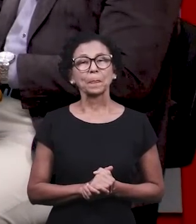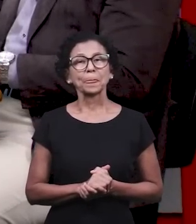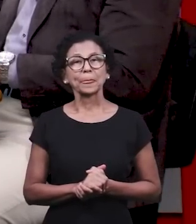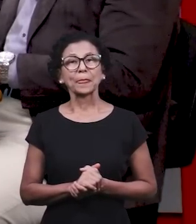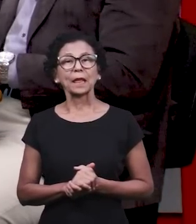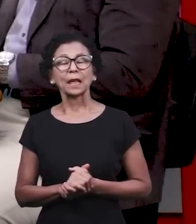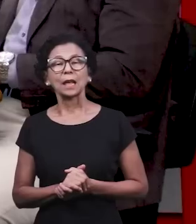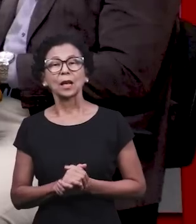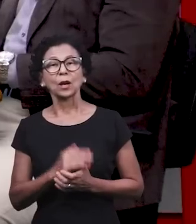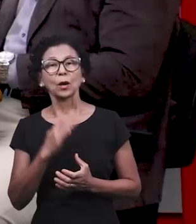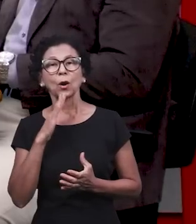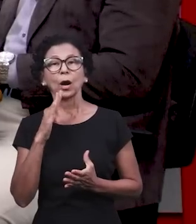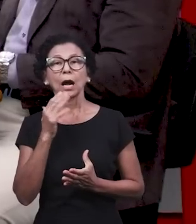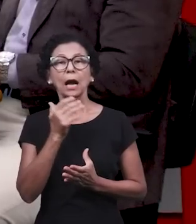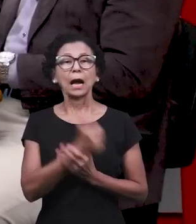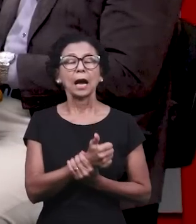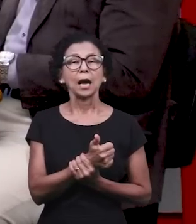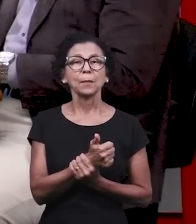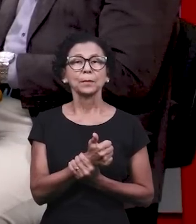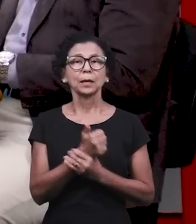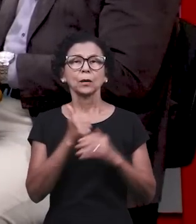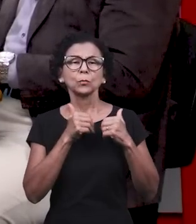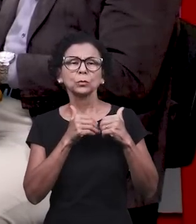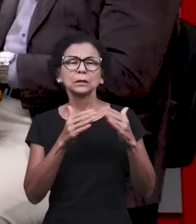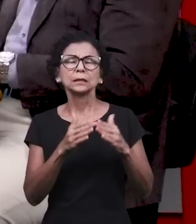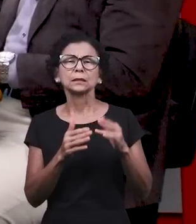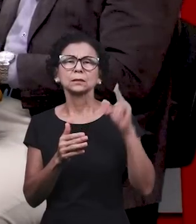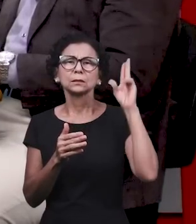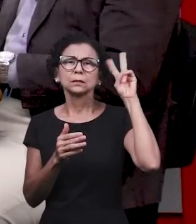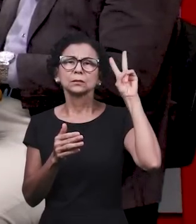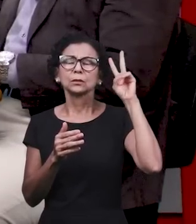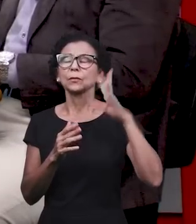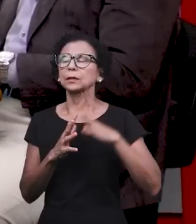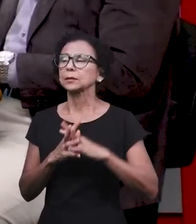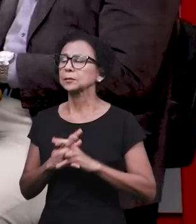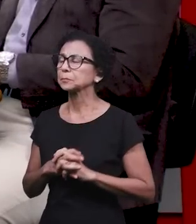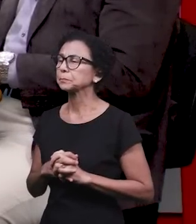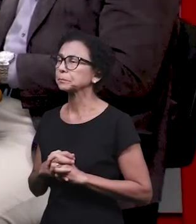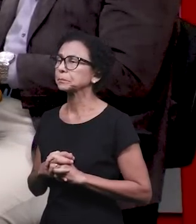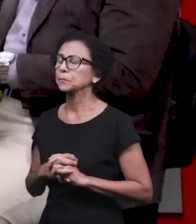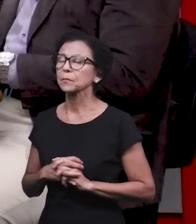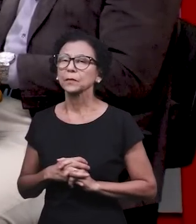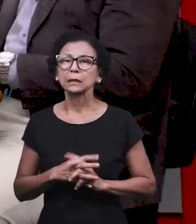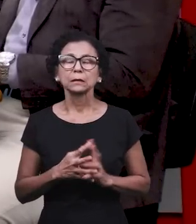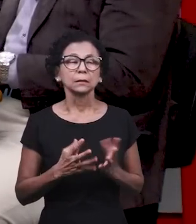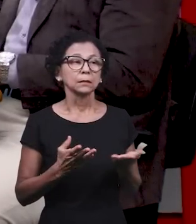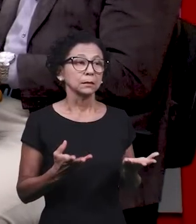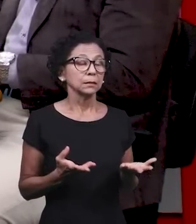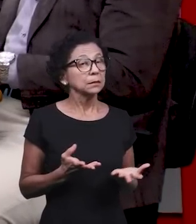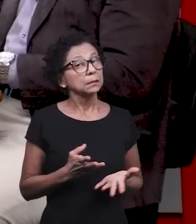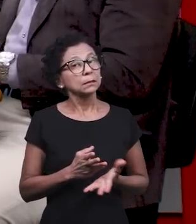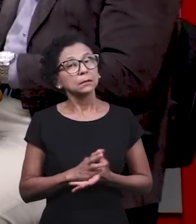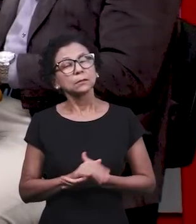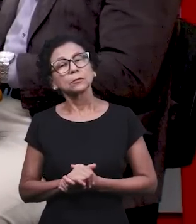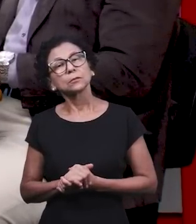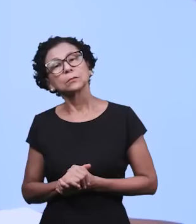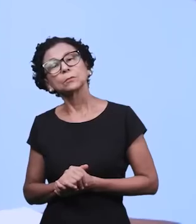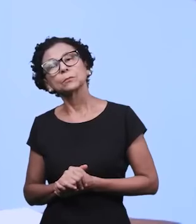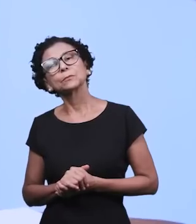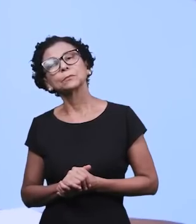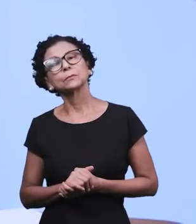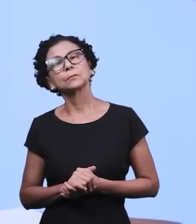toda, sobre Roma, sobre o Canal do Panamá, a história da